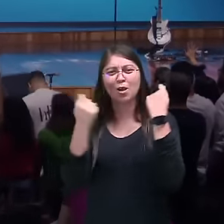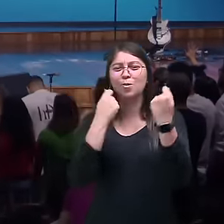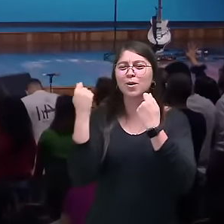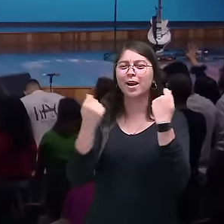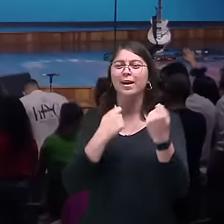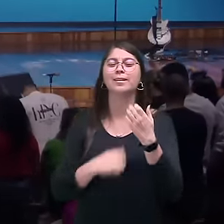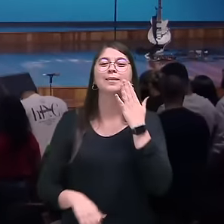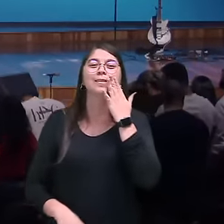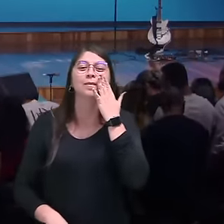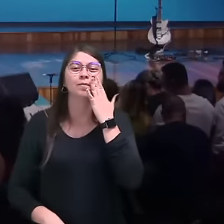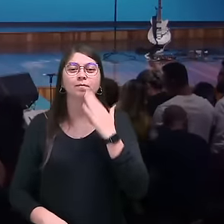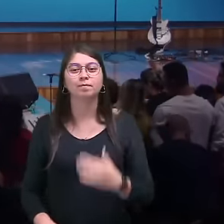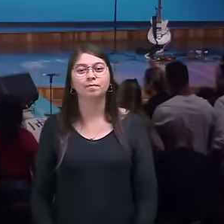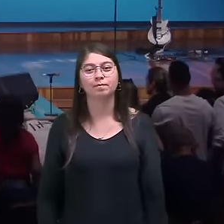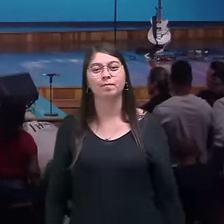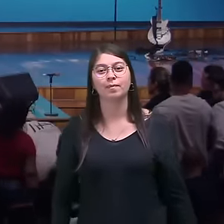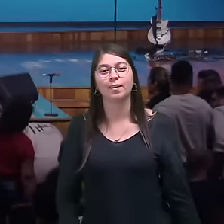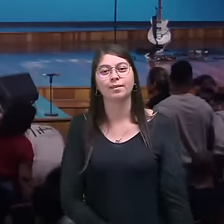Aleluya.